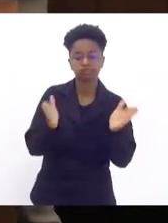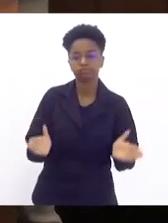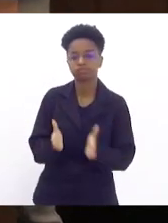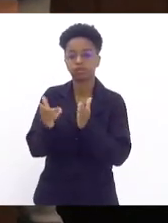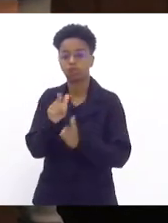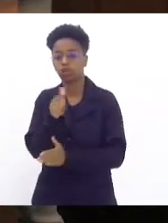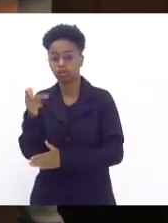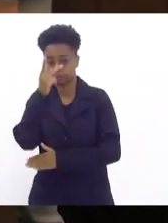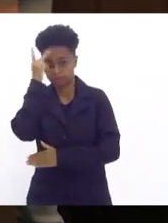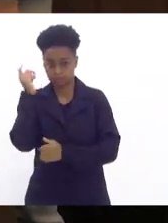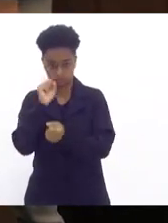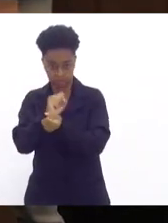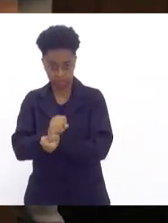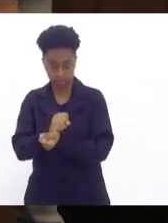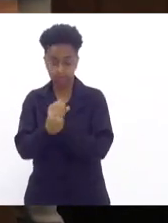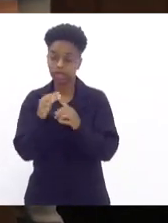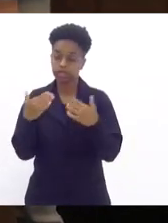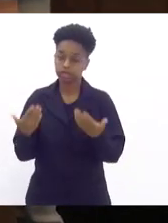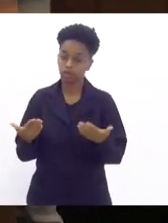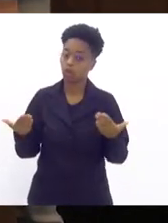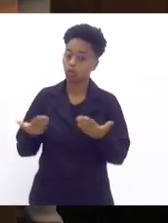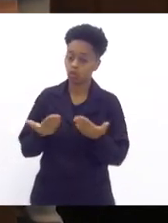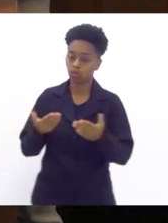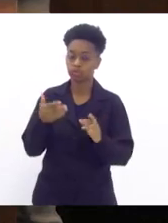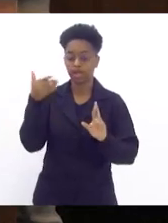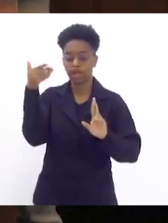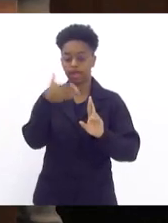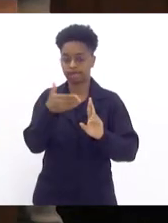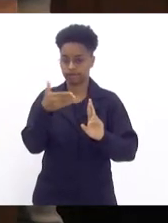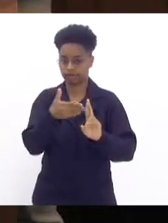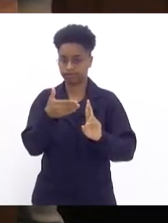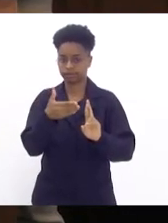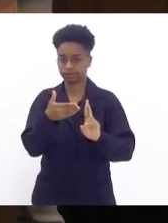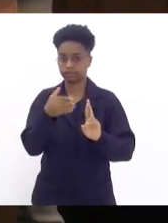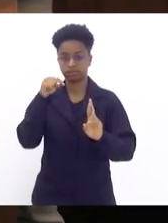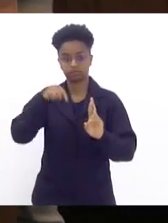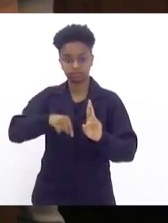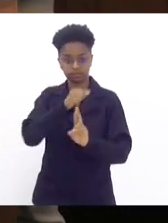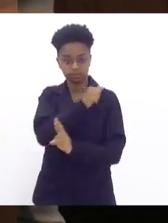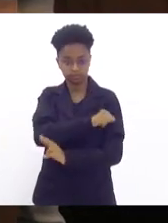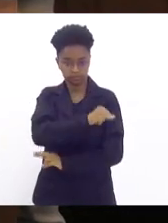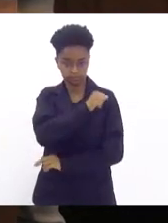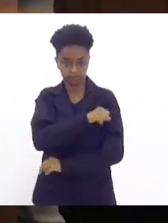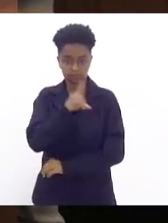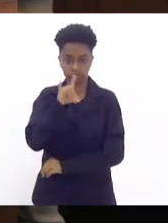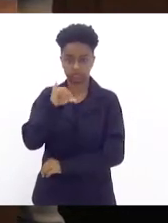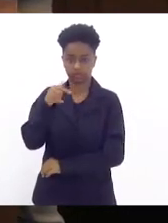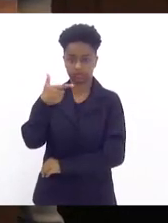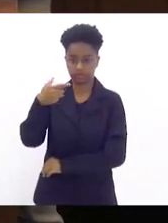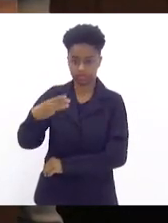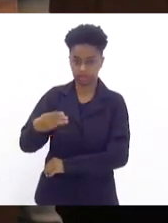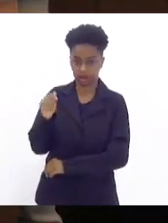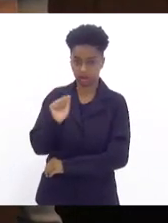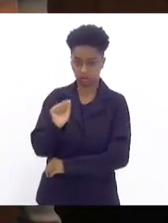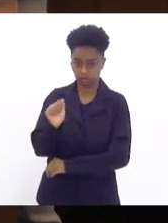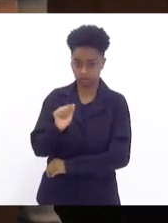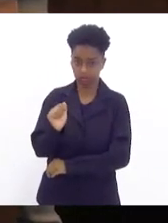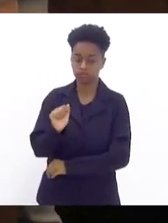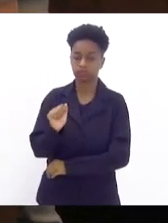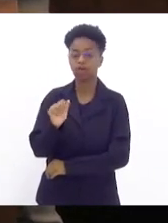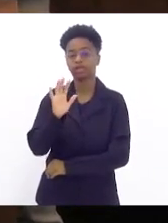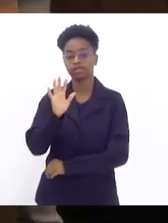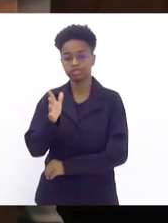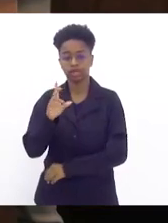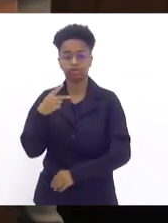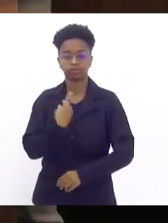escravizadas então o esgama hoje é uma referência hoje no estado do Rio de Janeiro dia 23 de agosto já